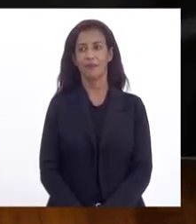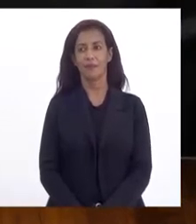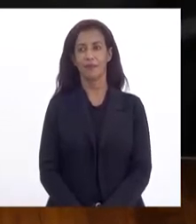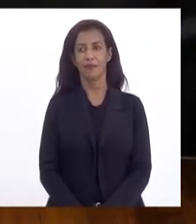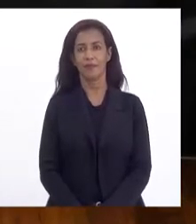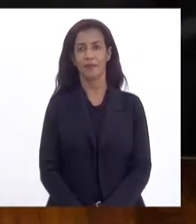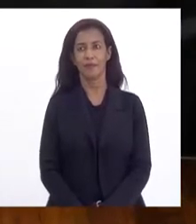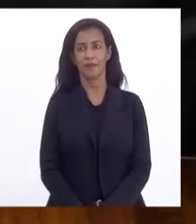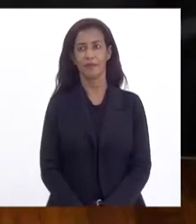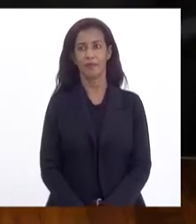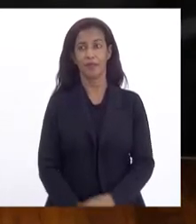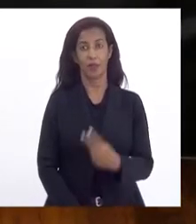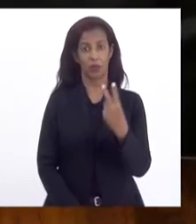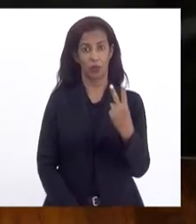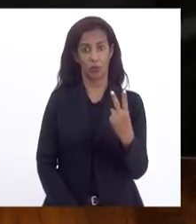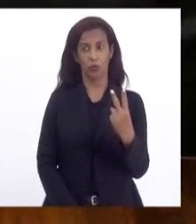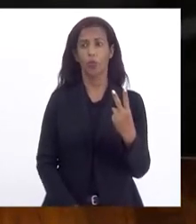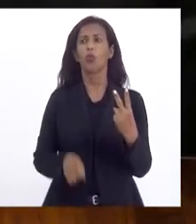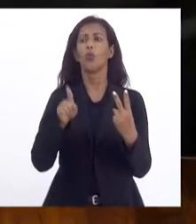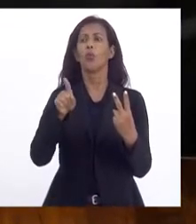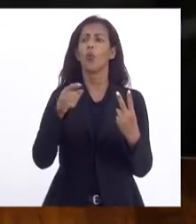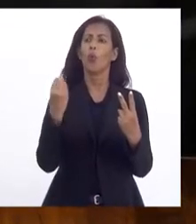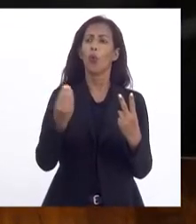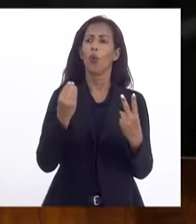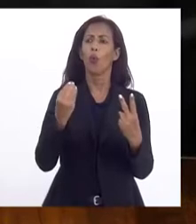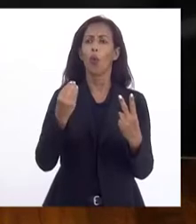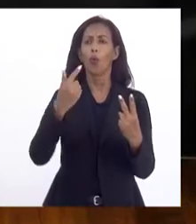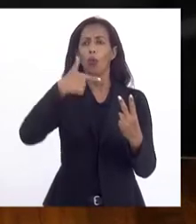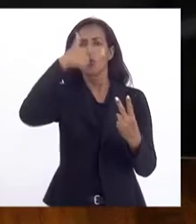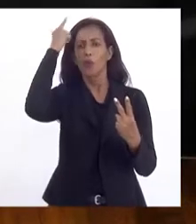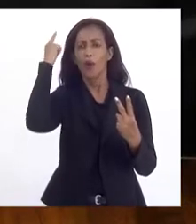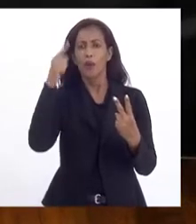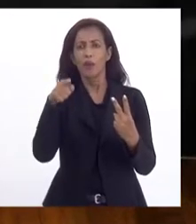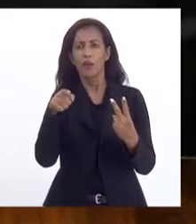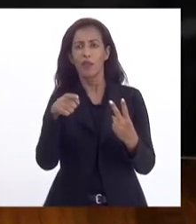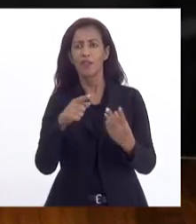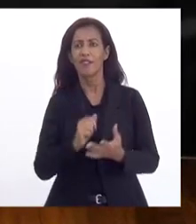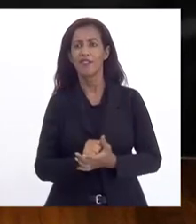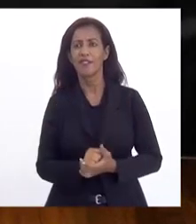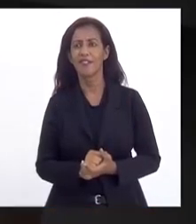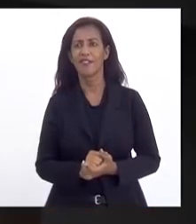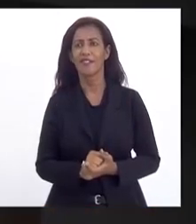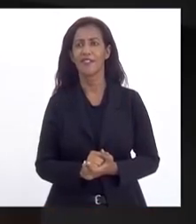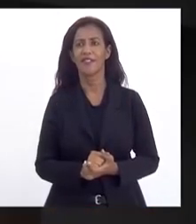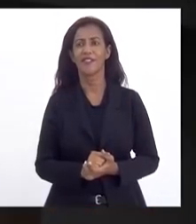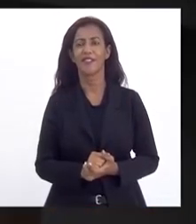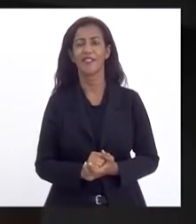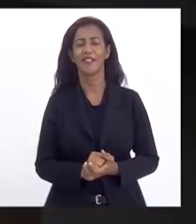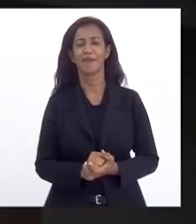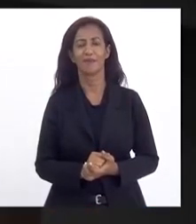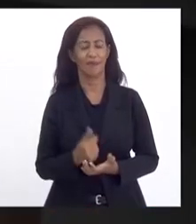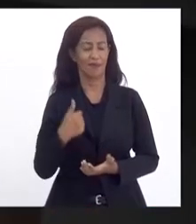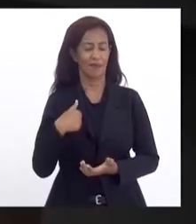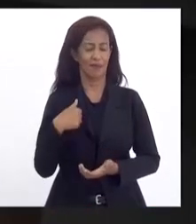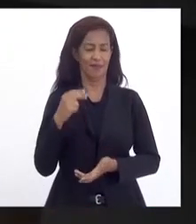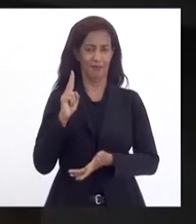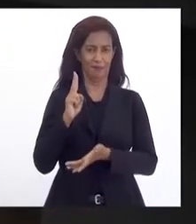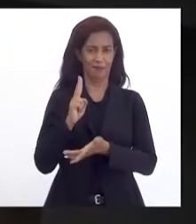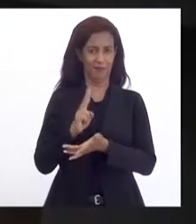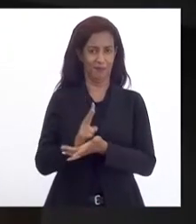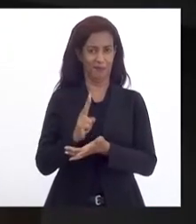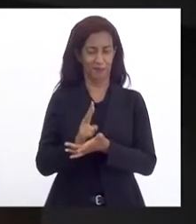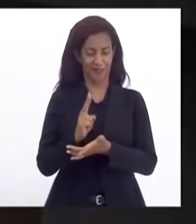Então tem dois votos. Como é o voto do deputado Luiz Paulo? Senhor presidente, eu sempre sou